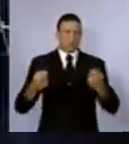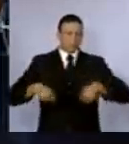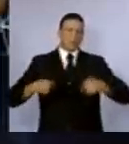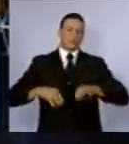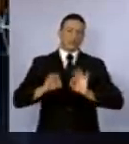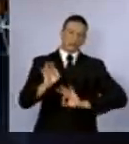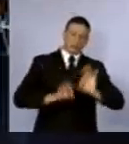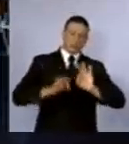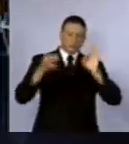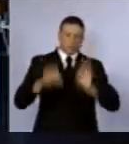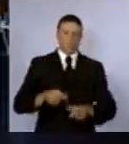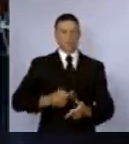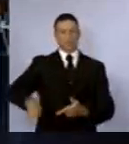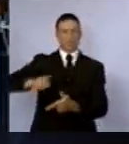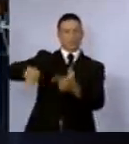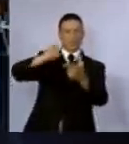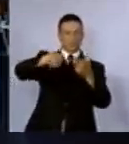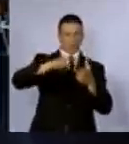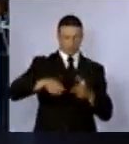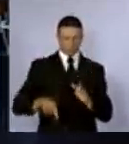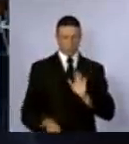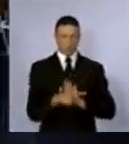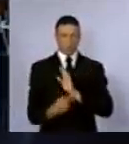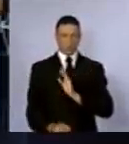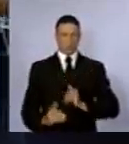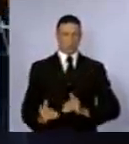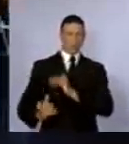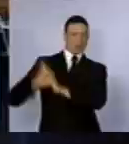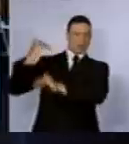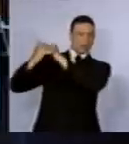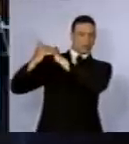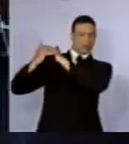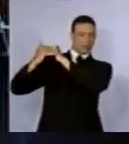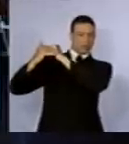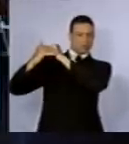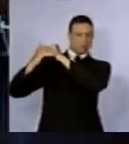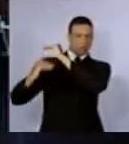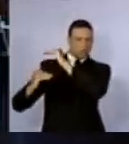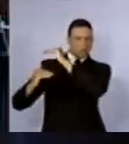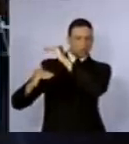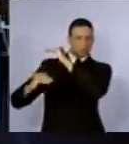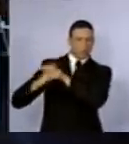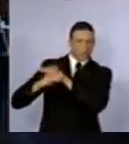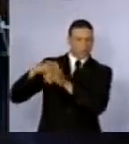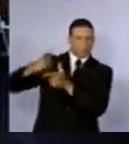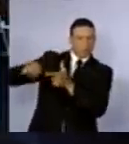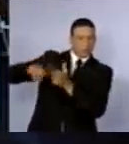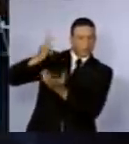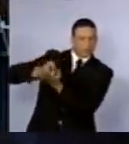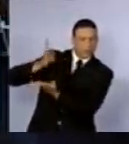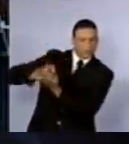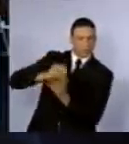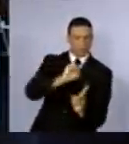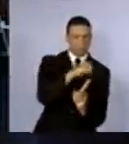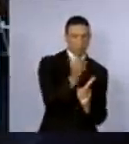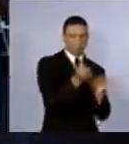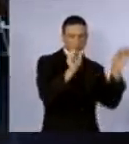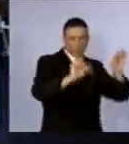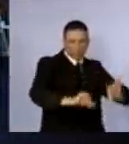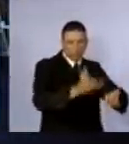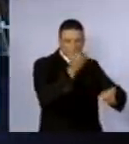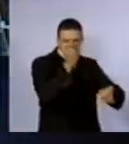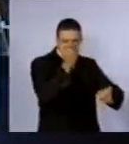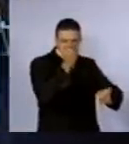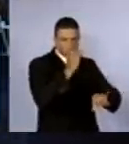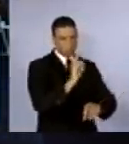criar um monte de problema para o nosso próprio desenvolvimento da nossa sociedade, né? No caso de uma abordagem preventiva,